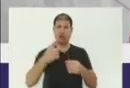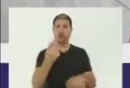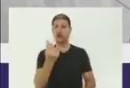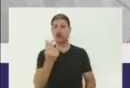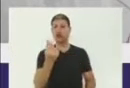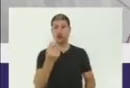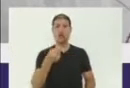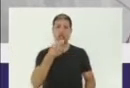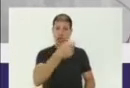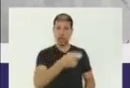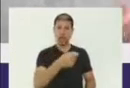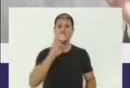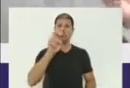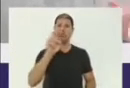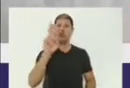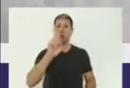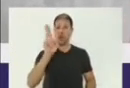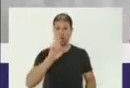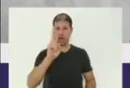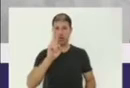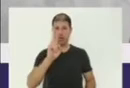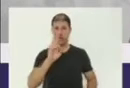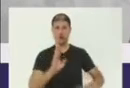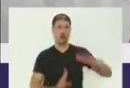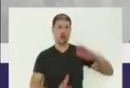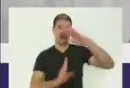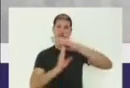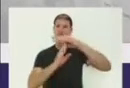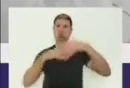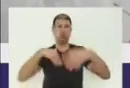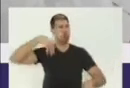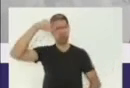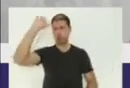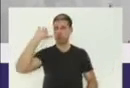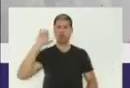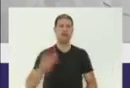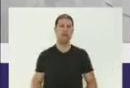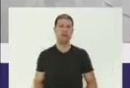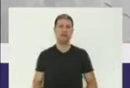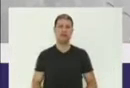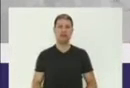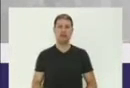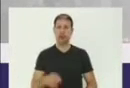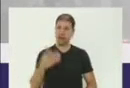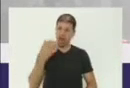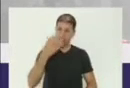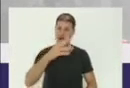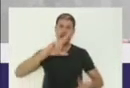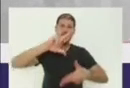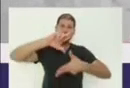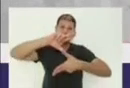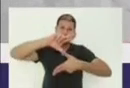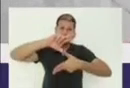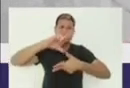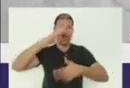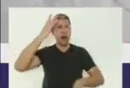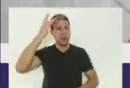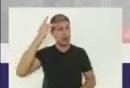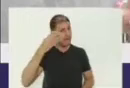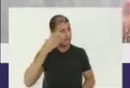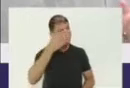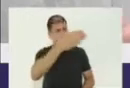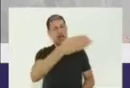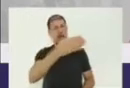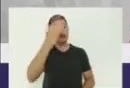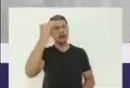R$ 5,00 e o máximo a perder de vista. Então, vamos participar, vamos até o correio amanhã, entender essa